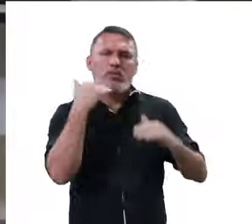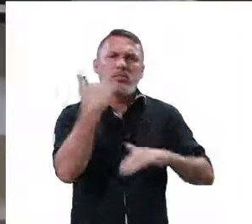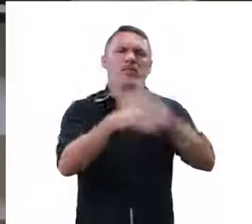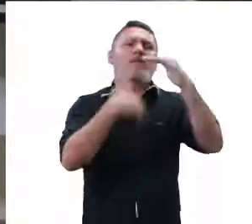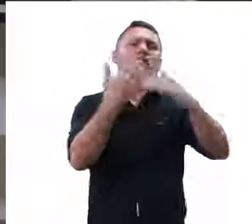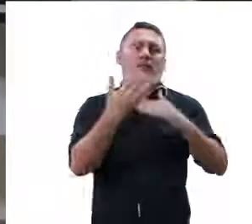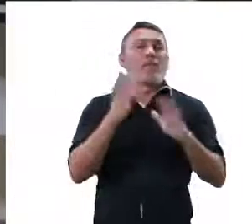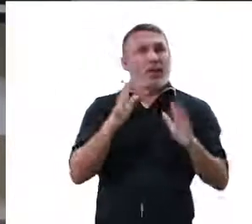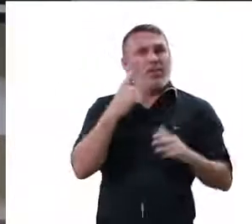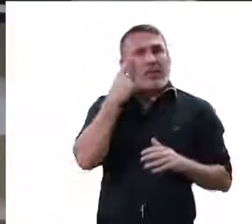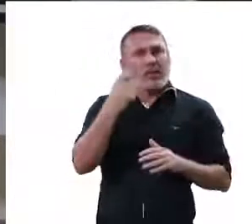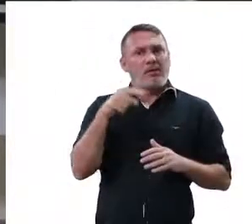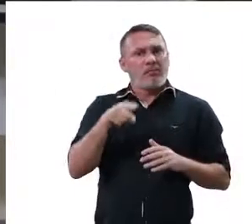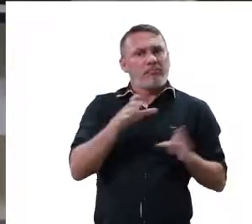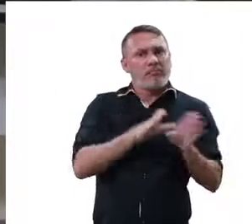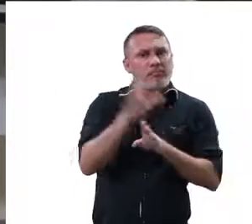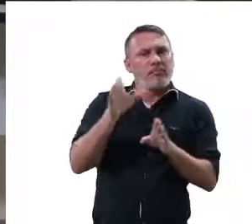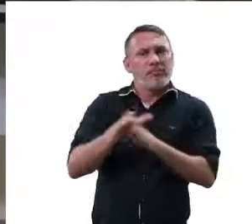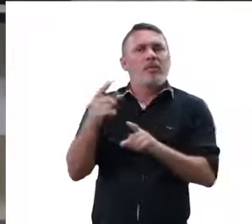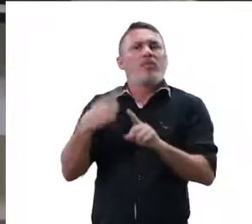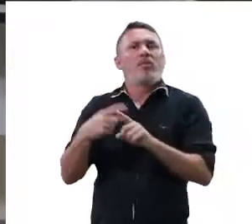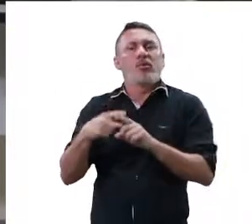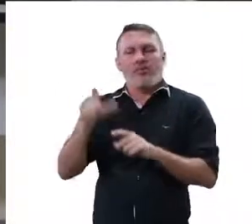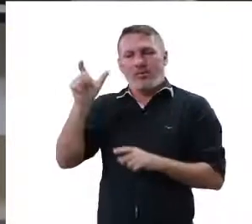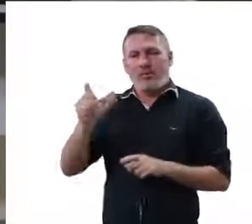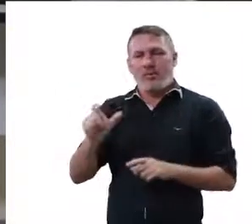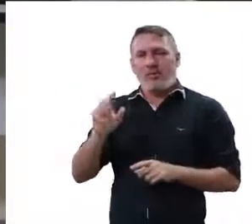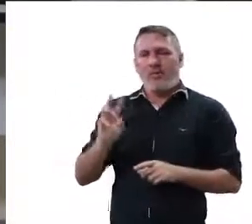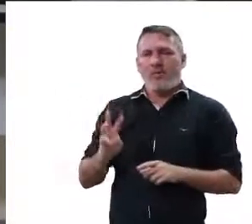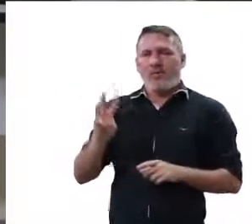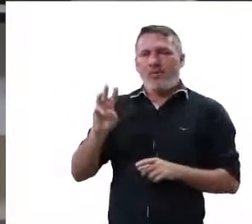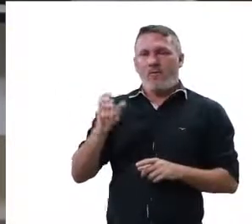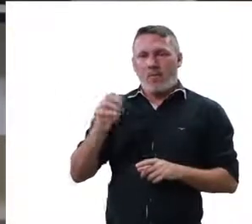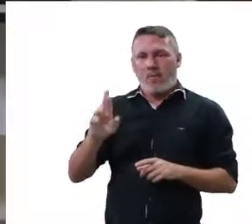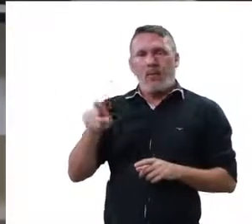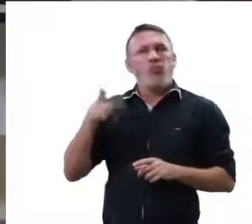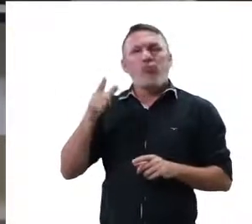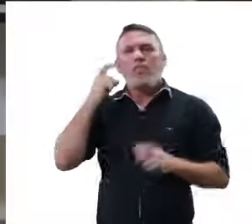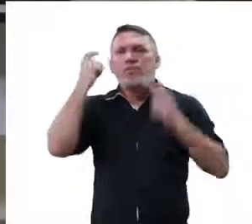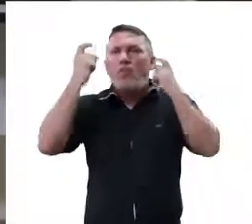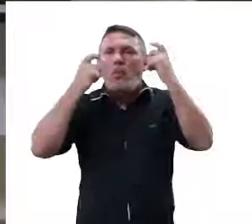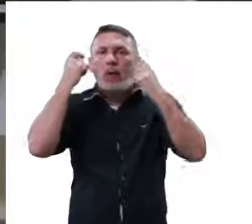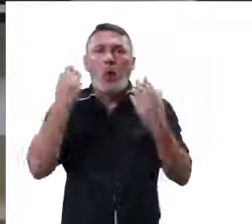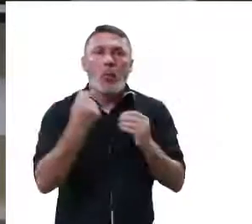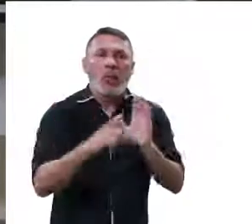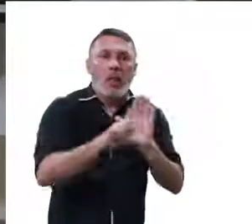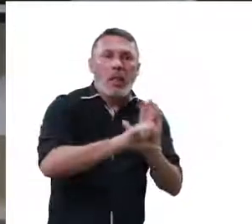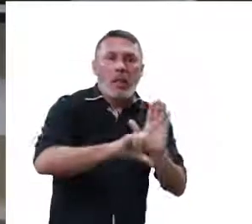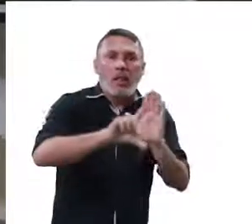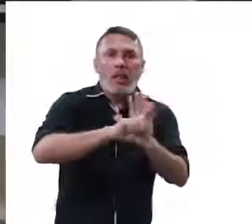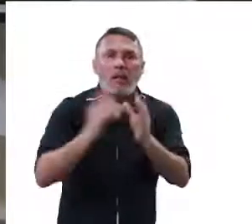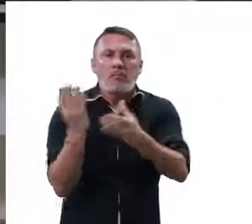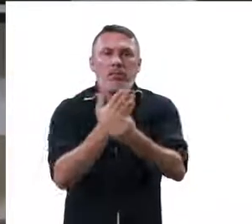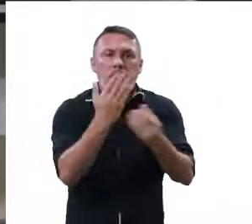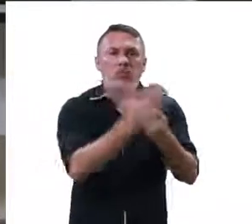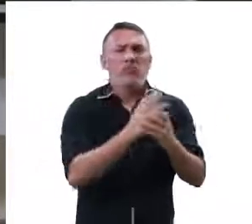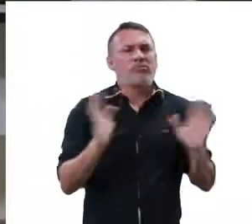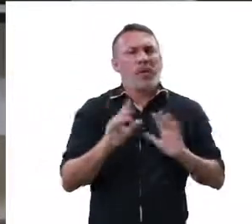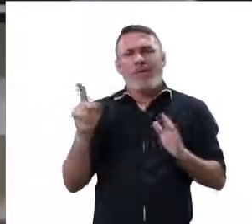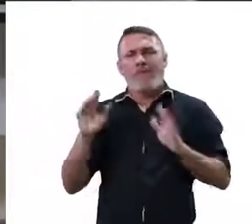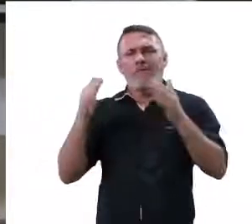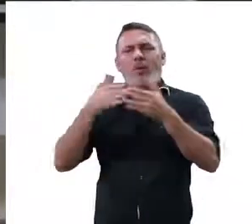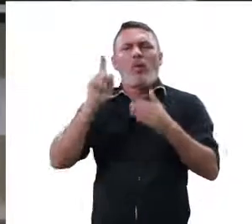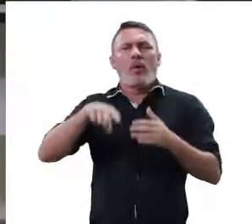Né? Mas, de qualquer maneira, é interessante isso, porque ele não está preocupado na aplicação dessas leis, ele está muito mais preocupado